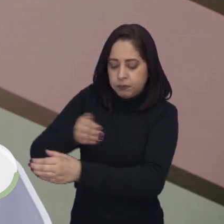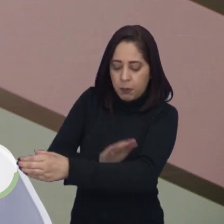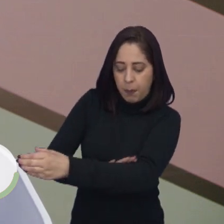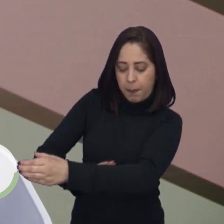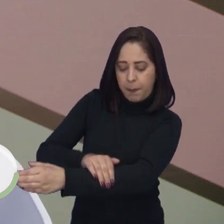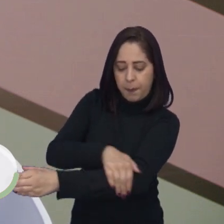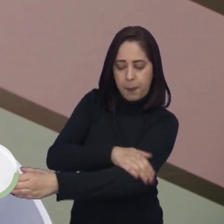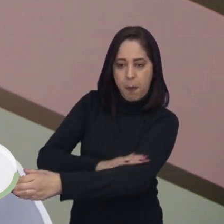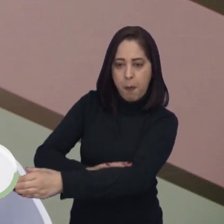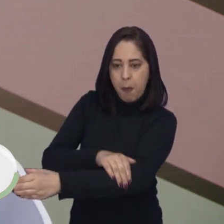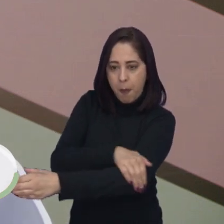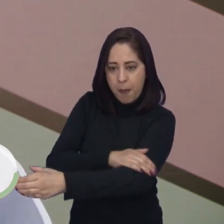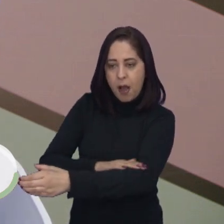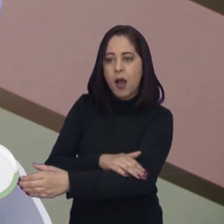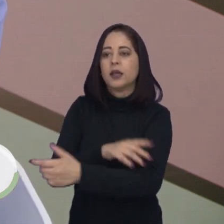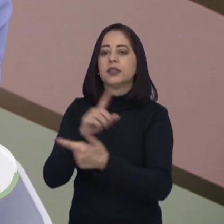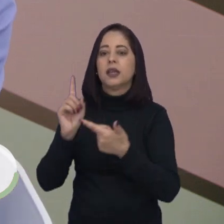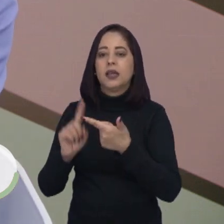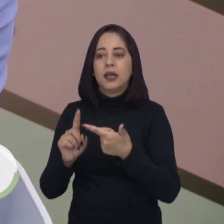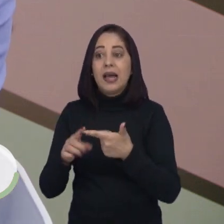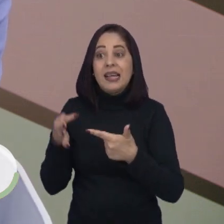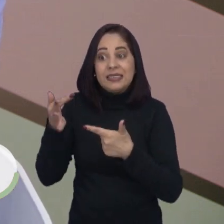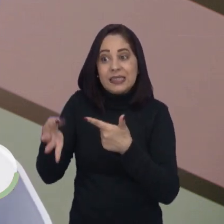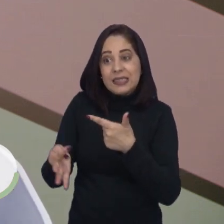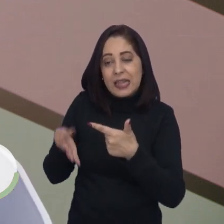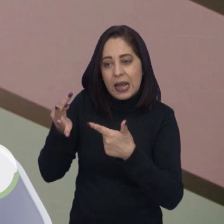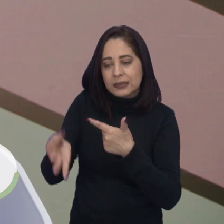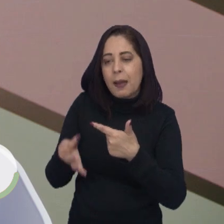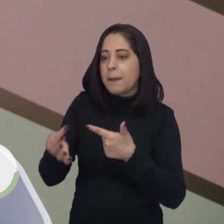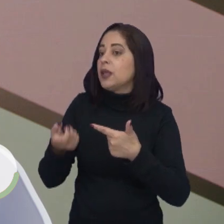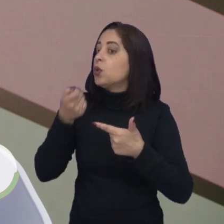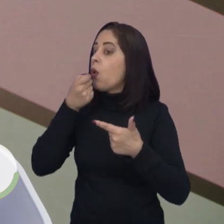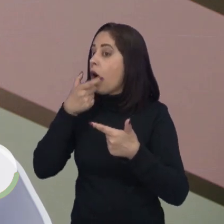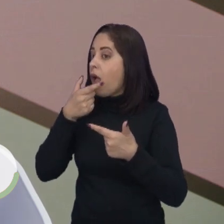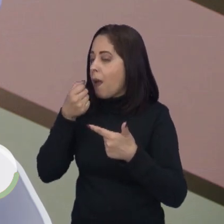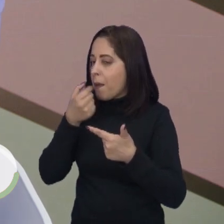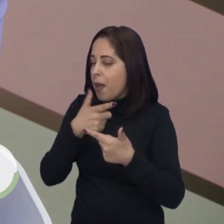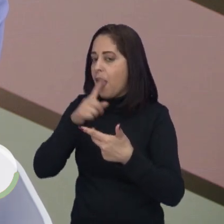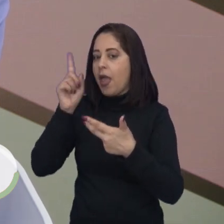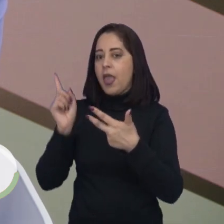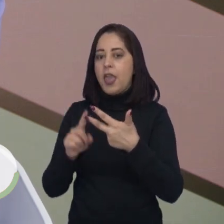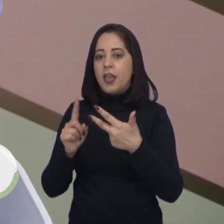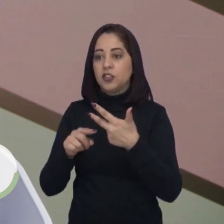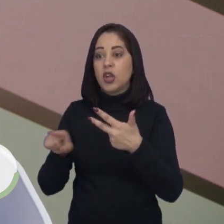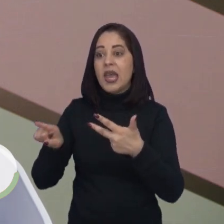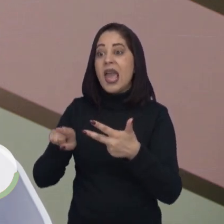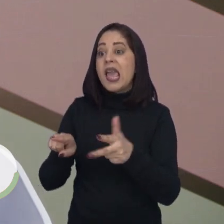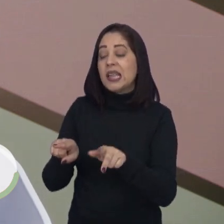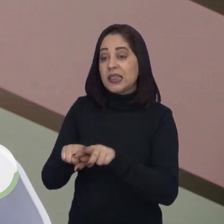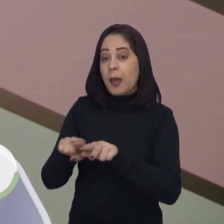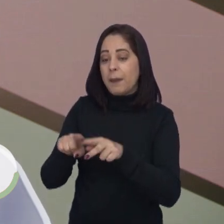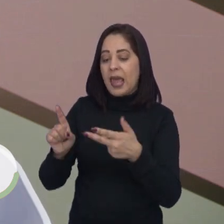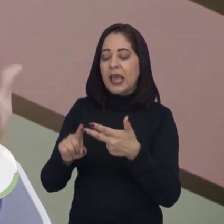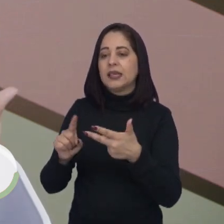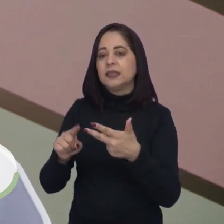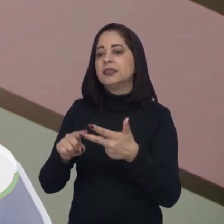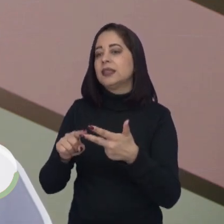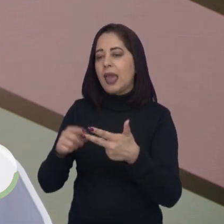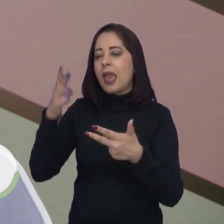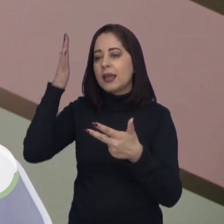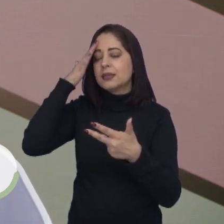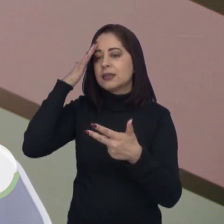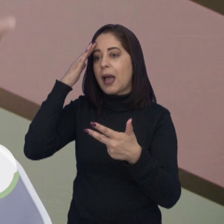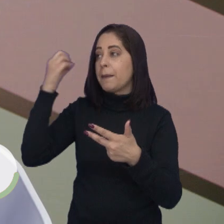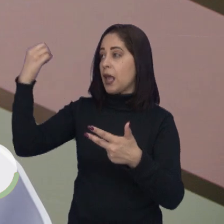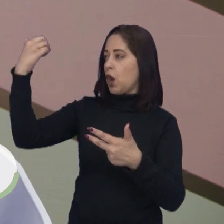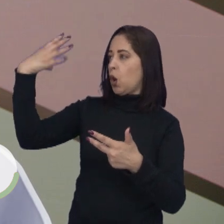cremes dermatológicos, tratamento via oral, tratamento de fototerapia, que é aquela de banho de